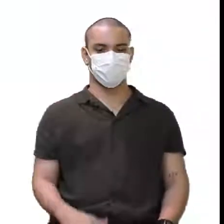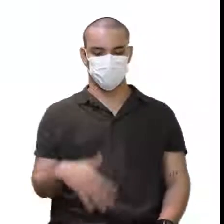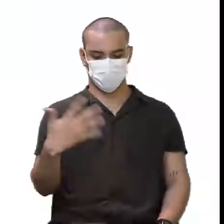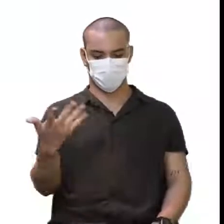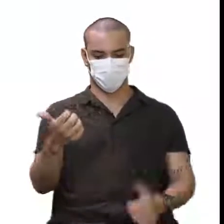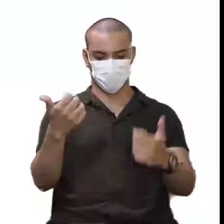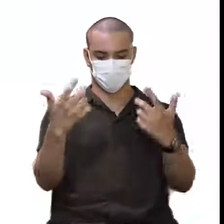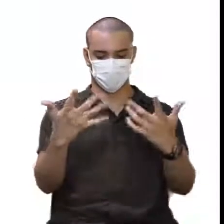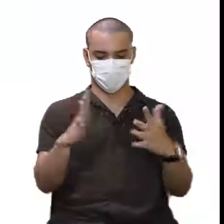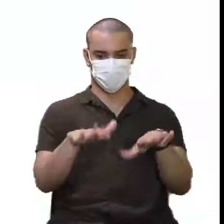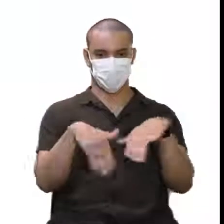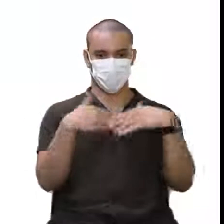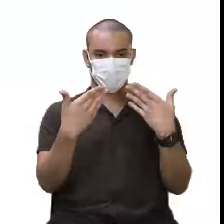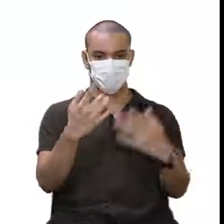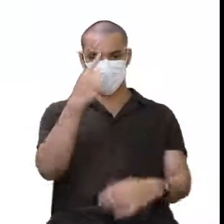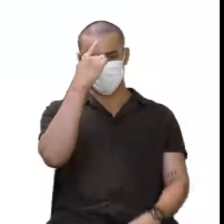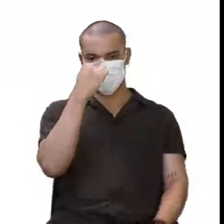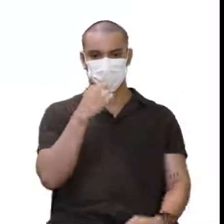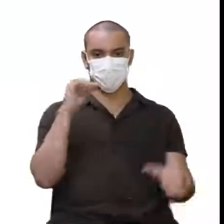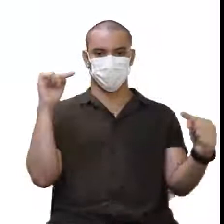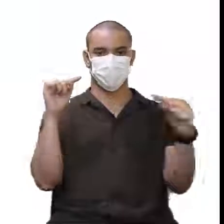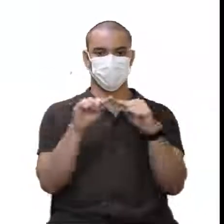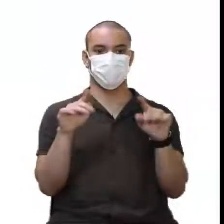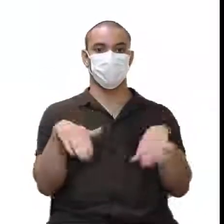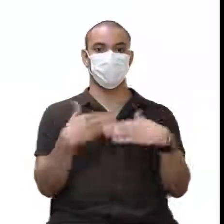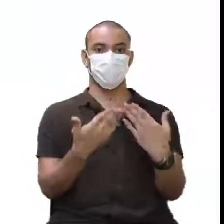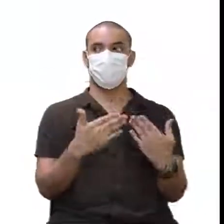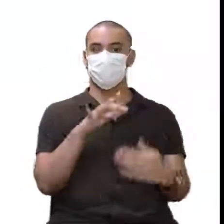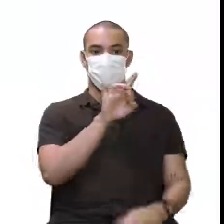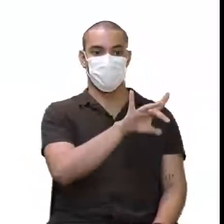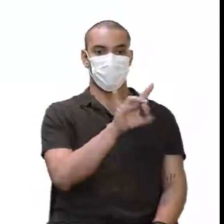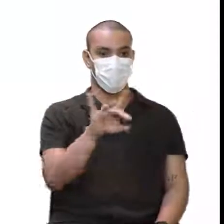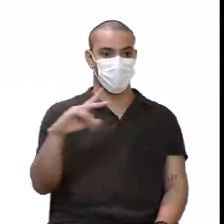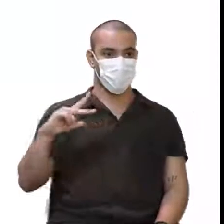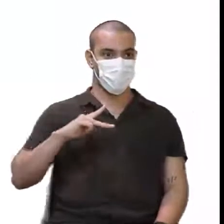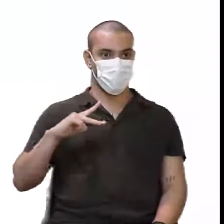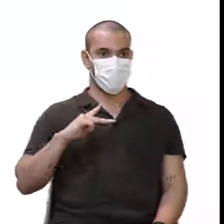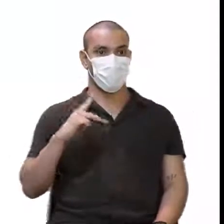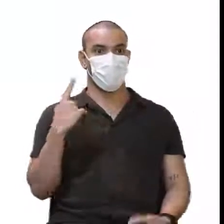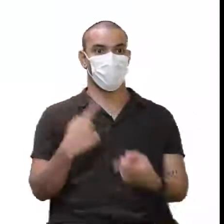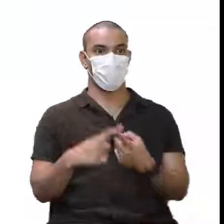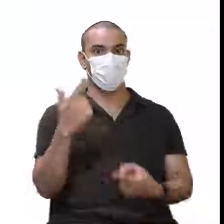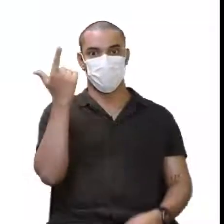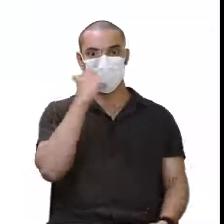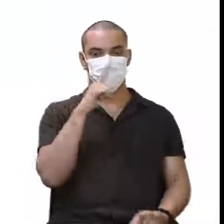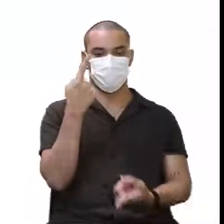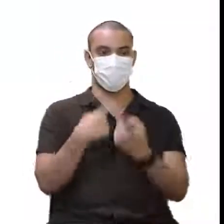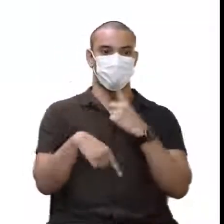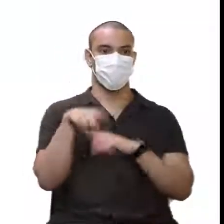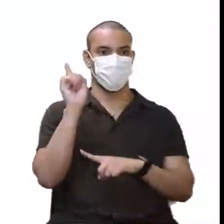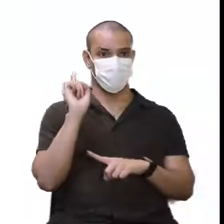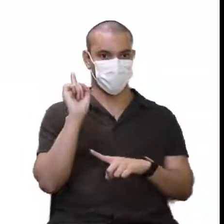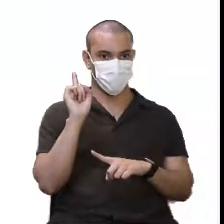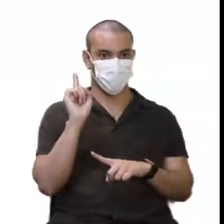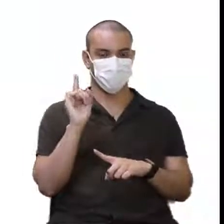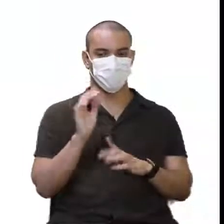Mencione de que espécie se trata e as suas particularidades que garantiram o sucesso deste experimento.